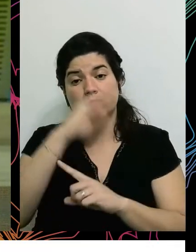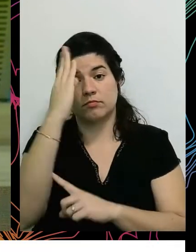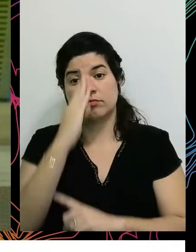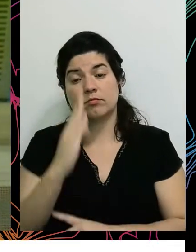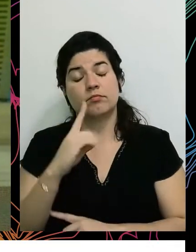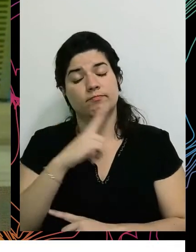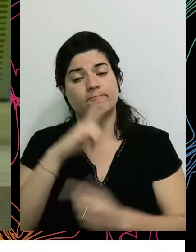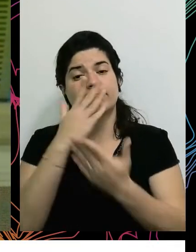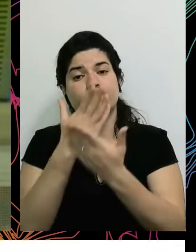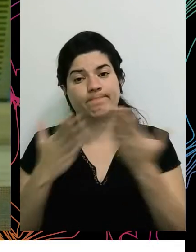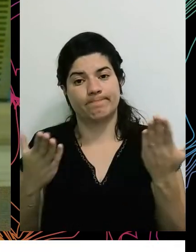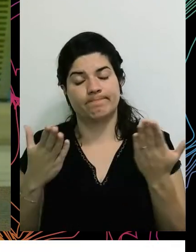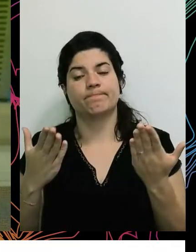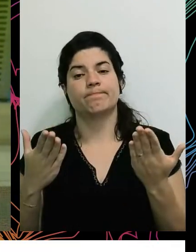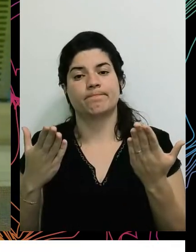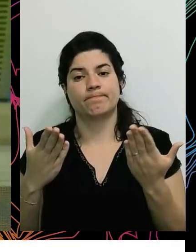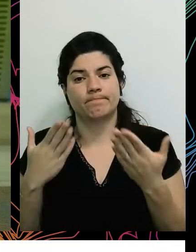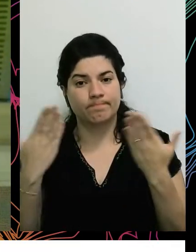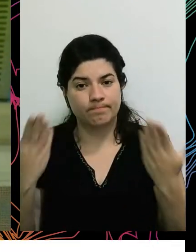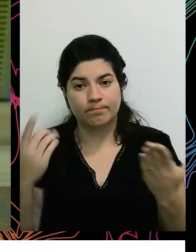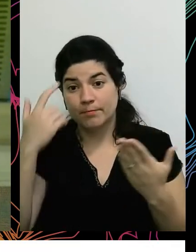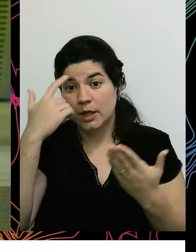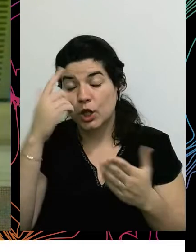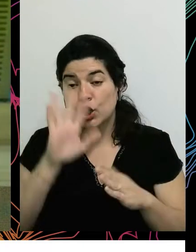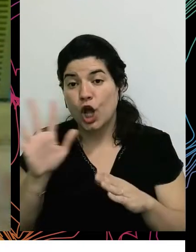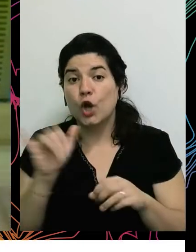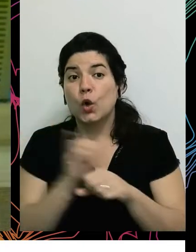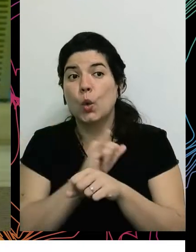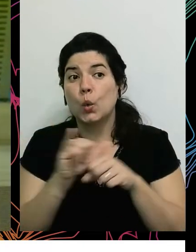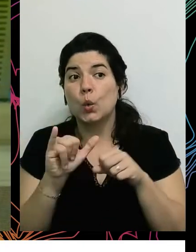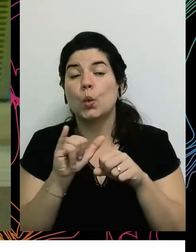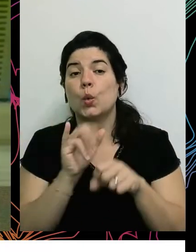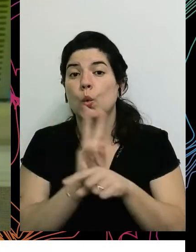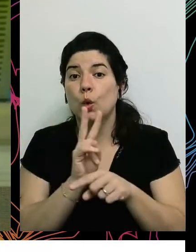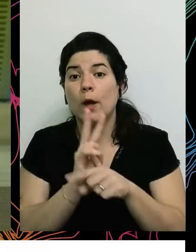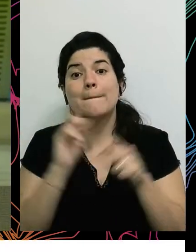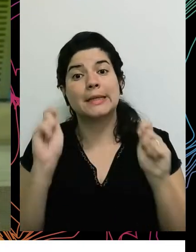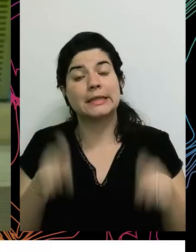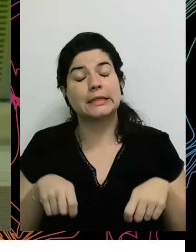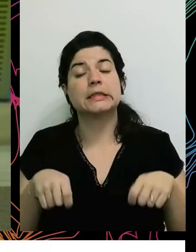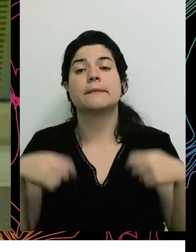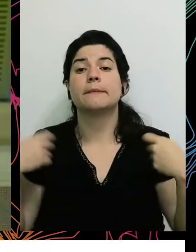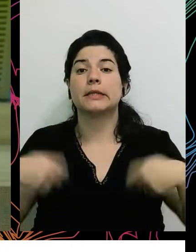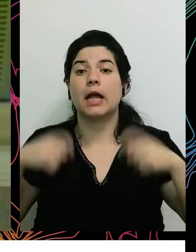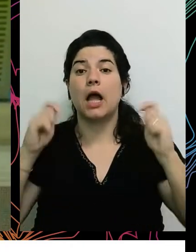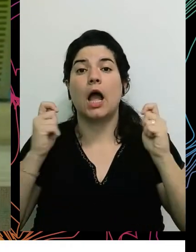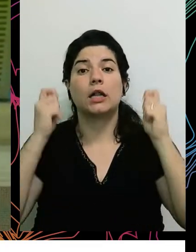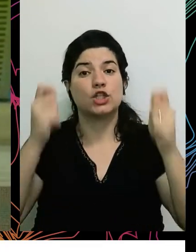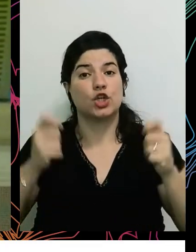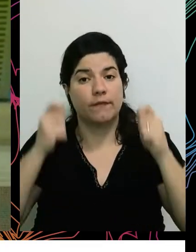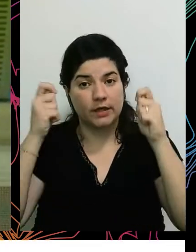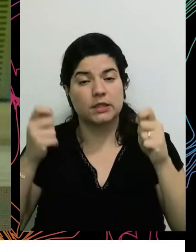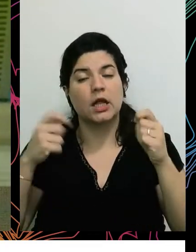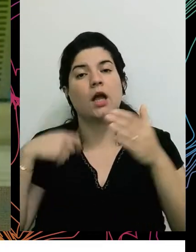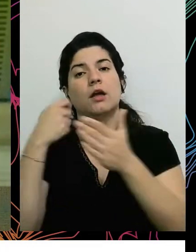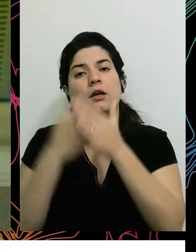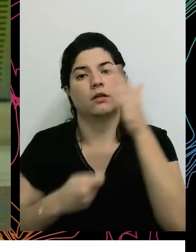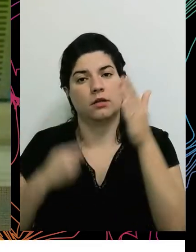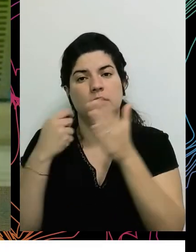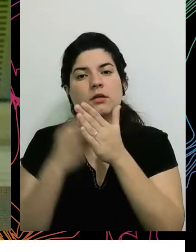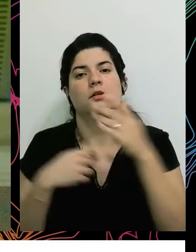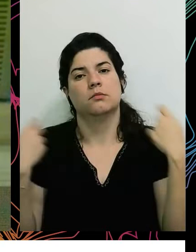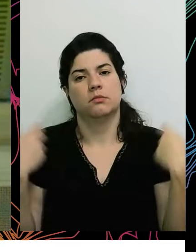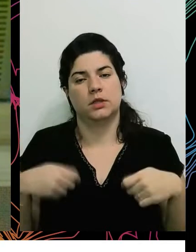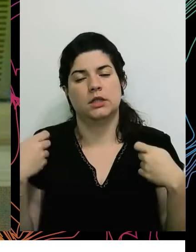Então, não basta com ser racista, você tem que ser ativista, você tem que lutar para acabar com o